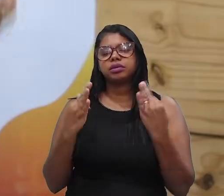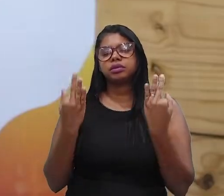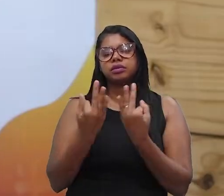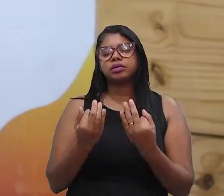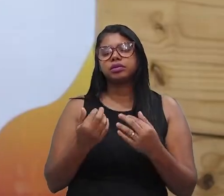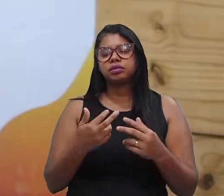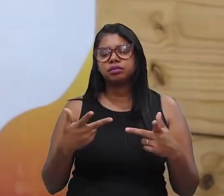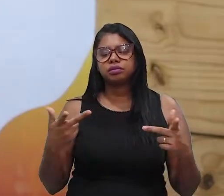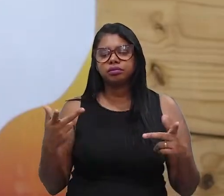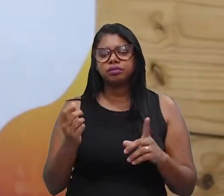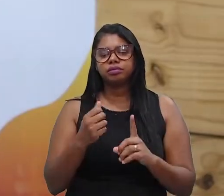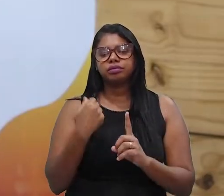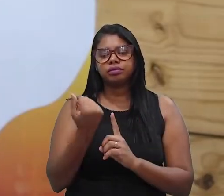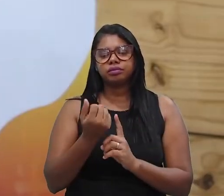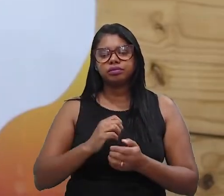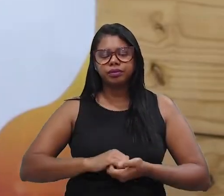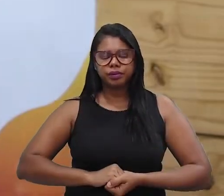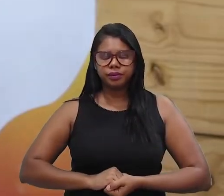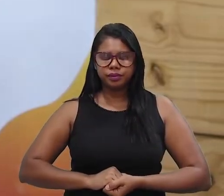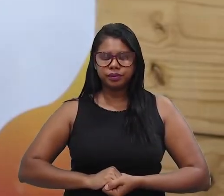de ganho social.